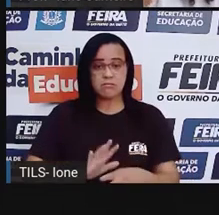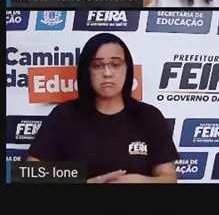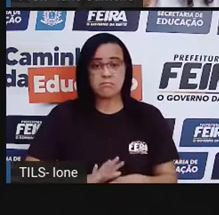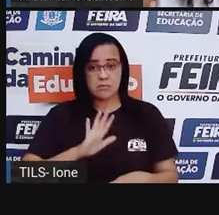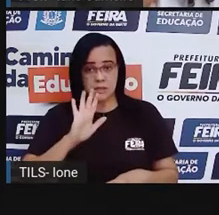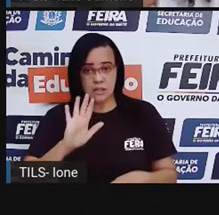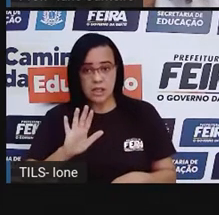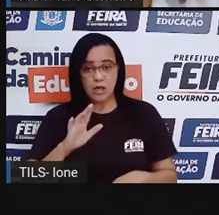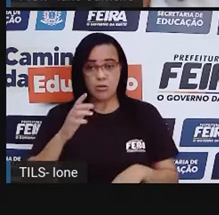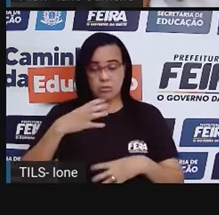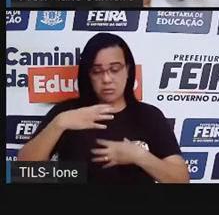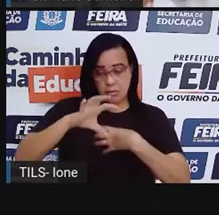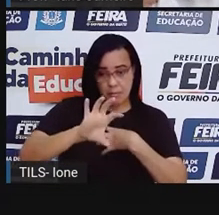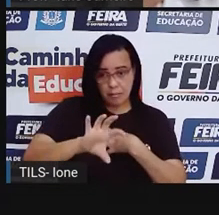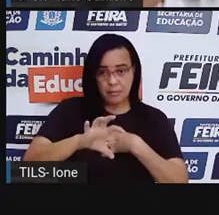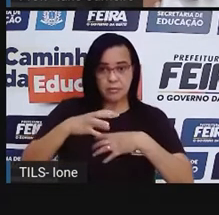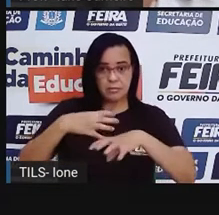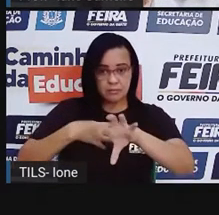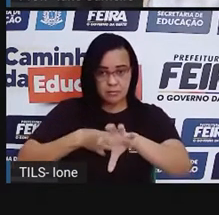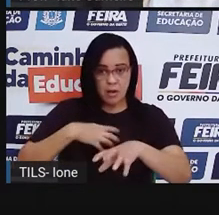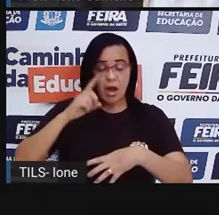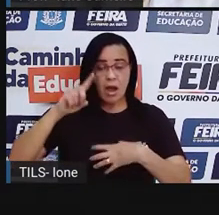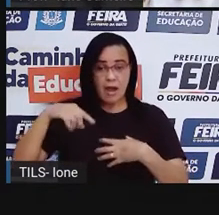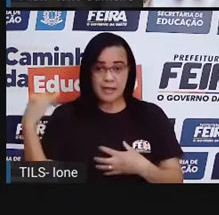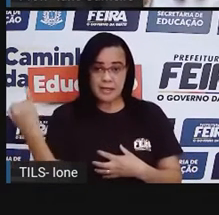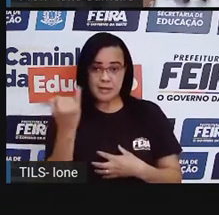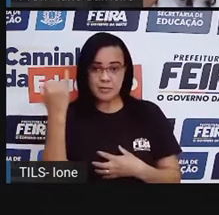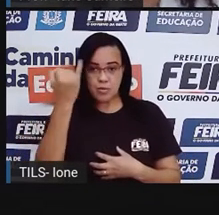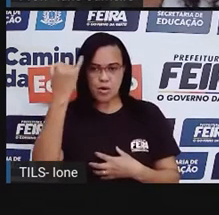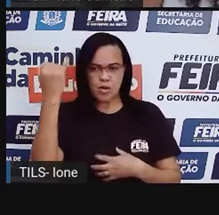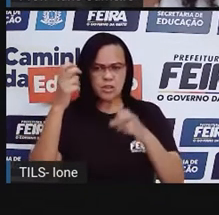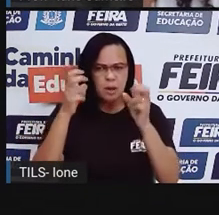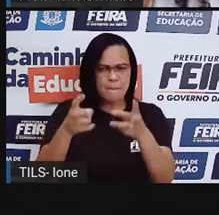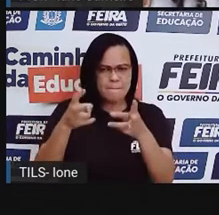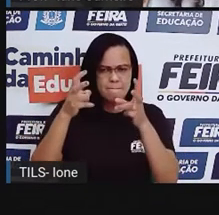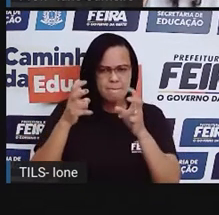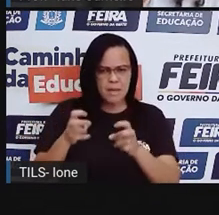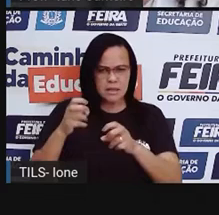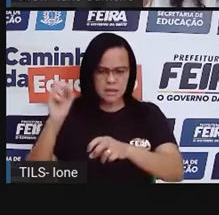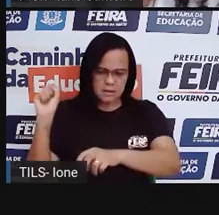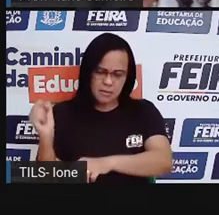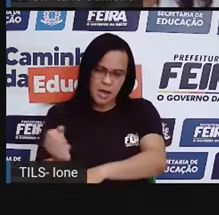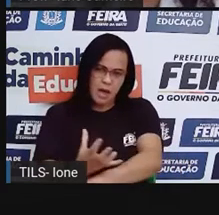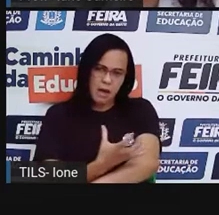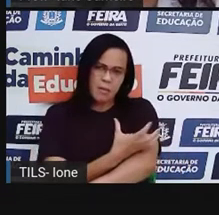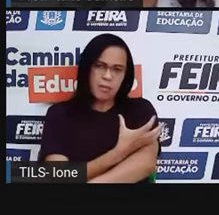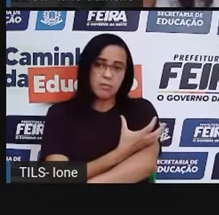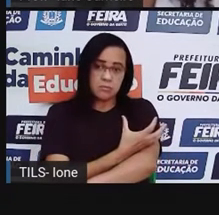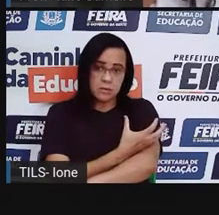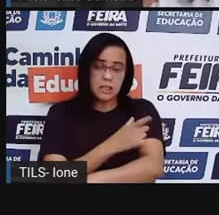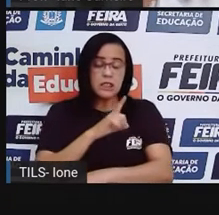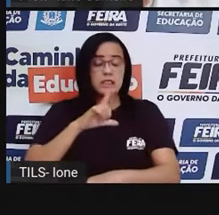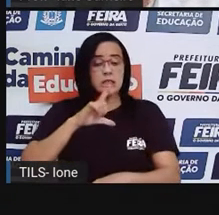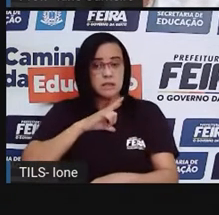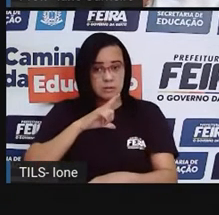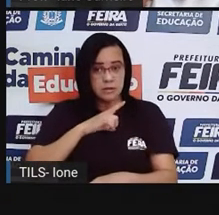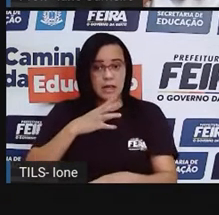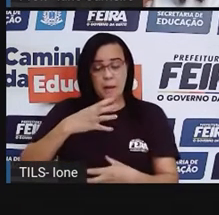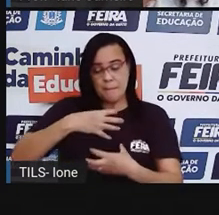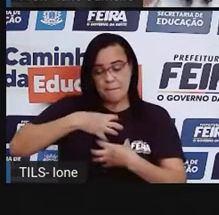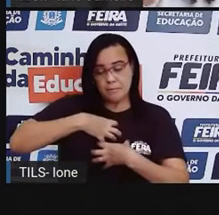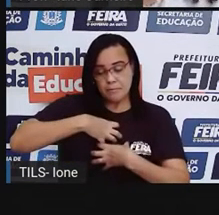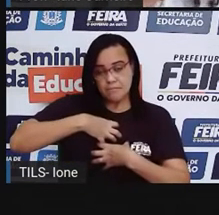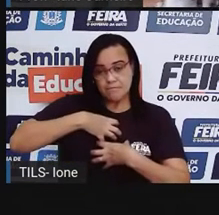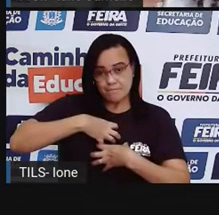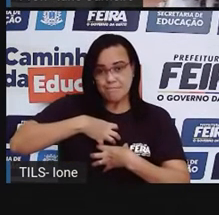é importante a gente estar atento às emoções e aos sentimentos das outras pessoas, né? O cachorro, ele